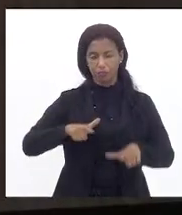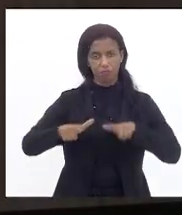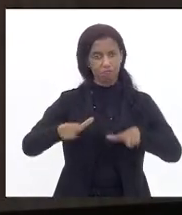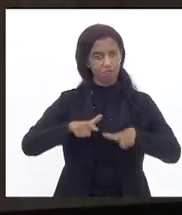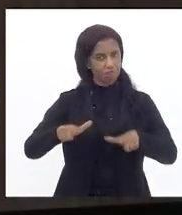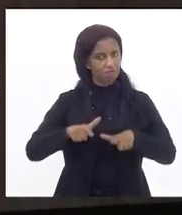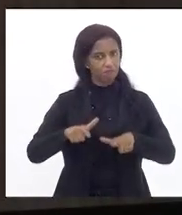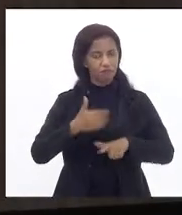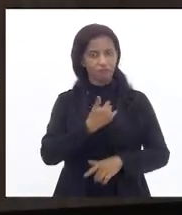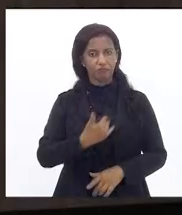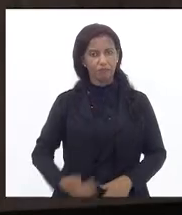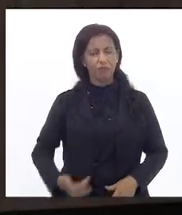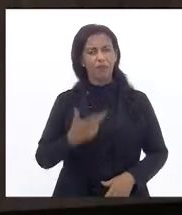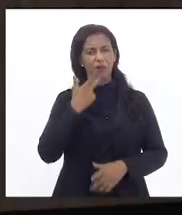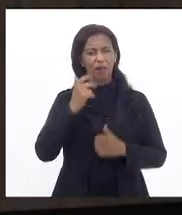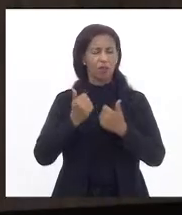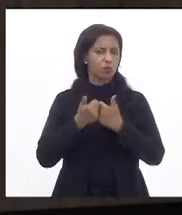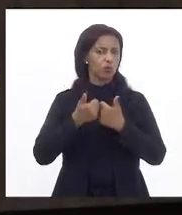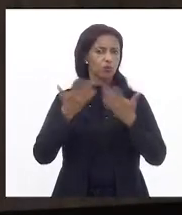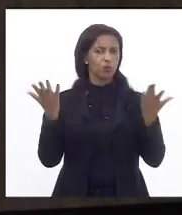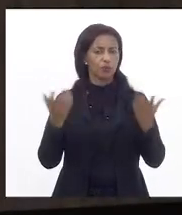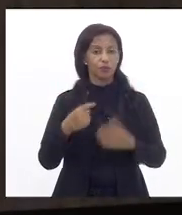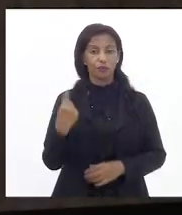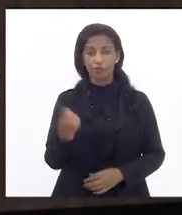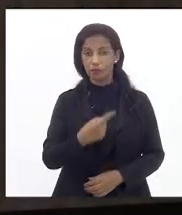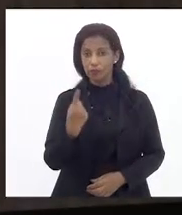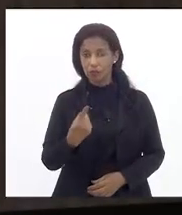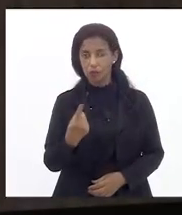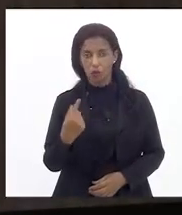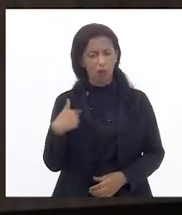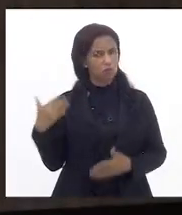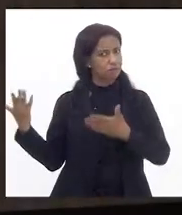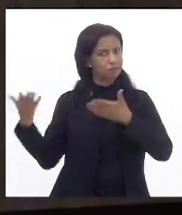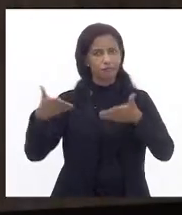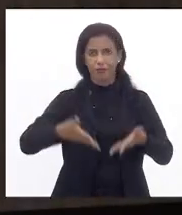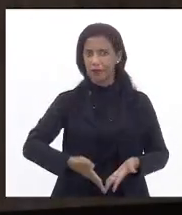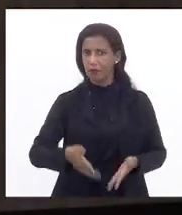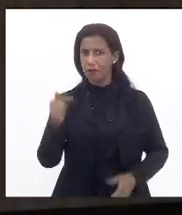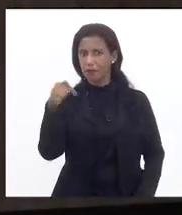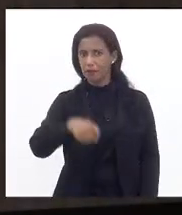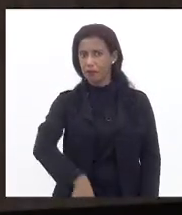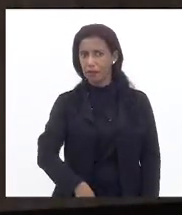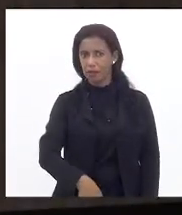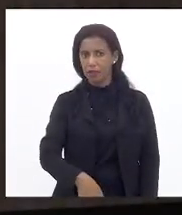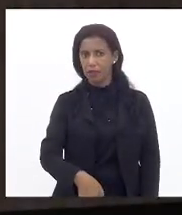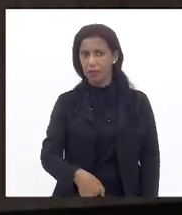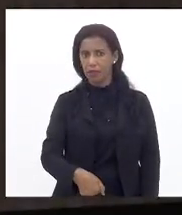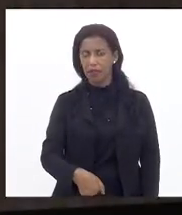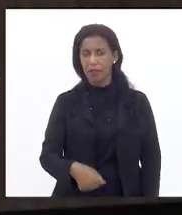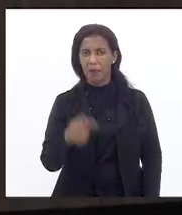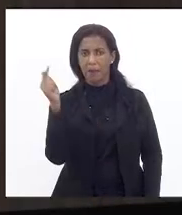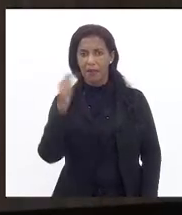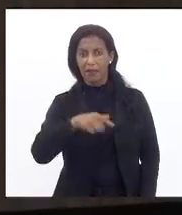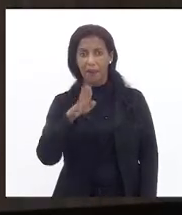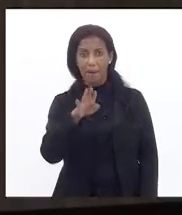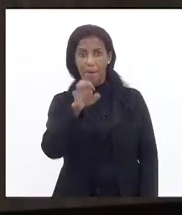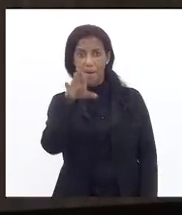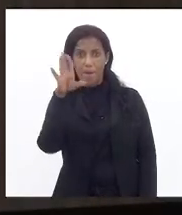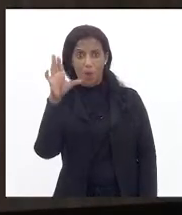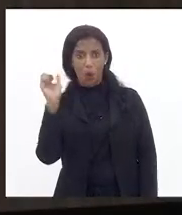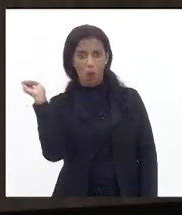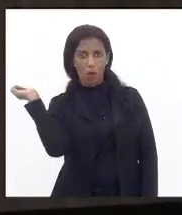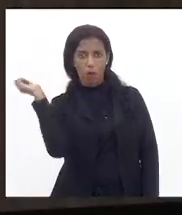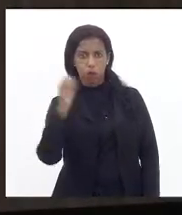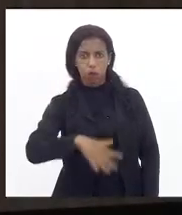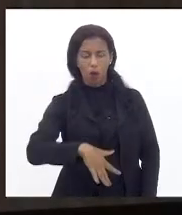públicos falamos claramente nós não viemos aqui para jogar a granada no